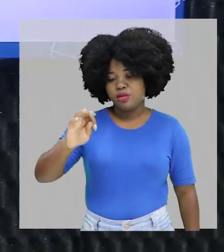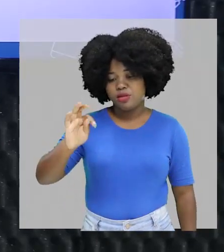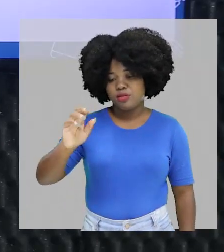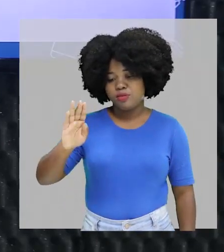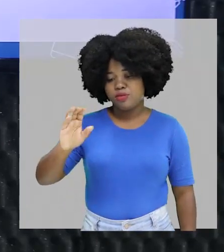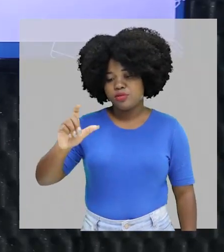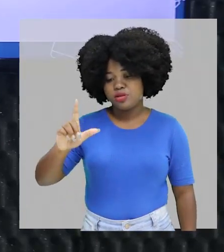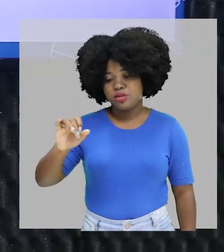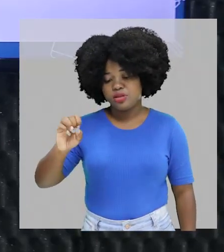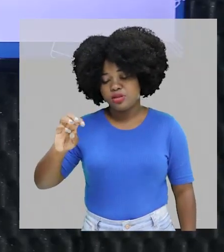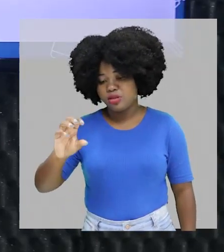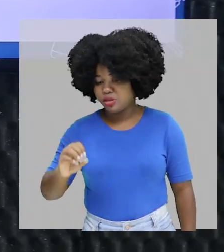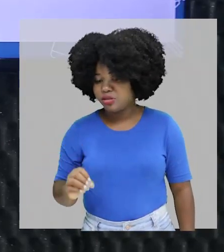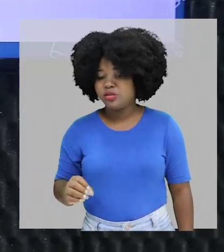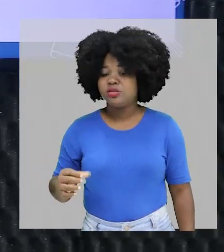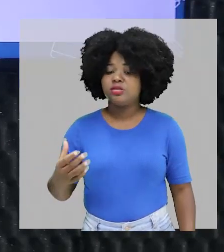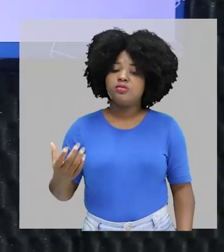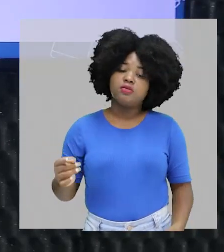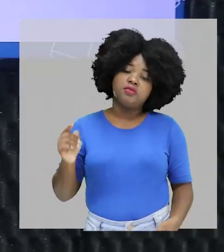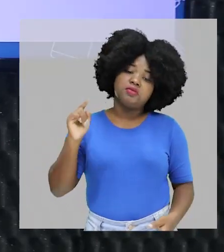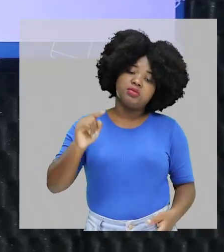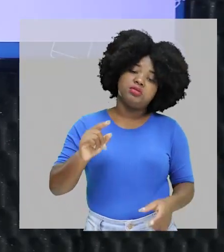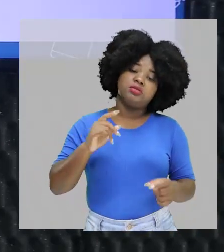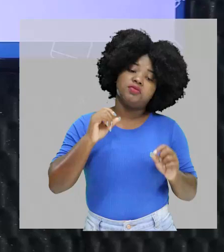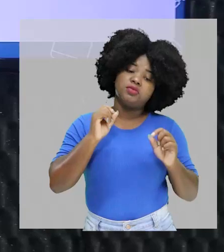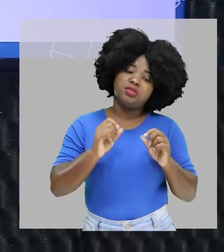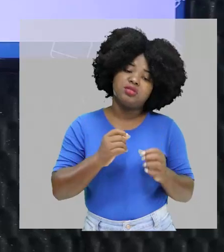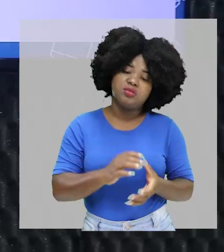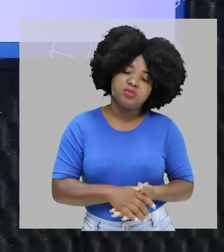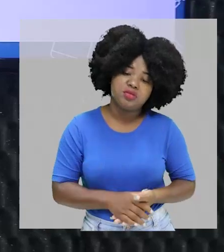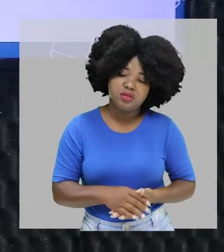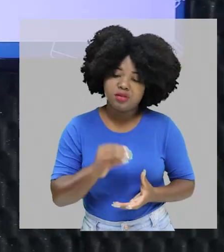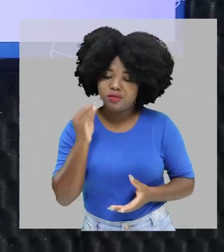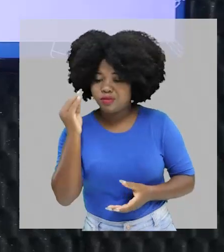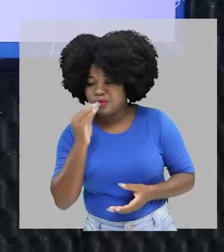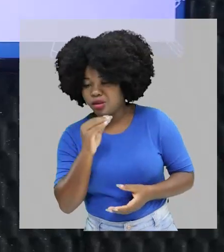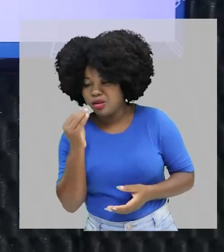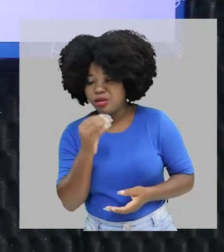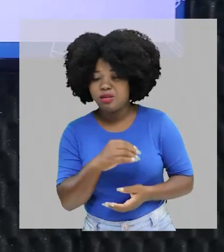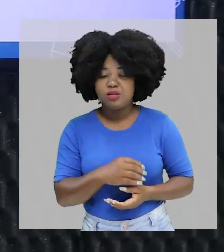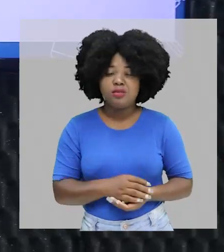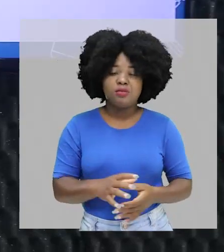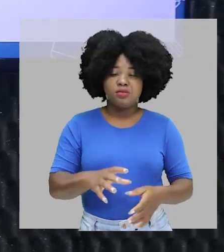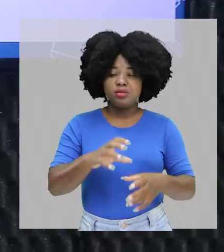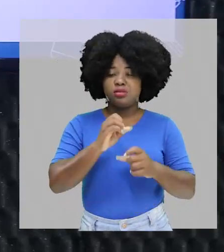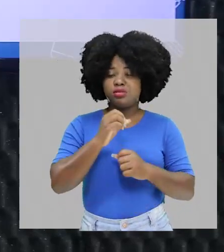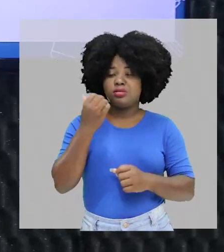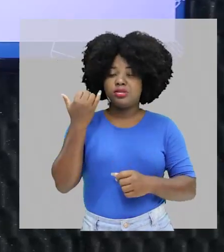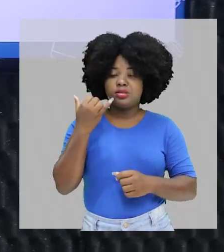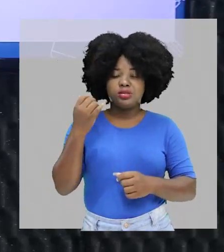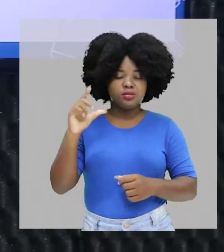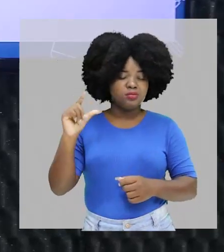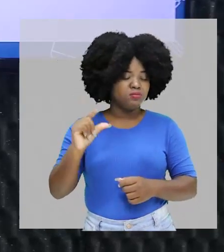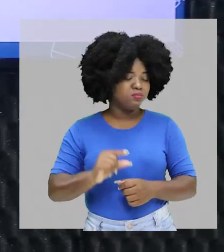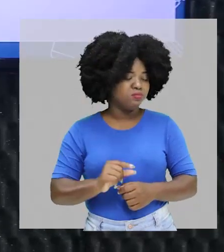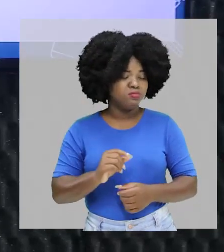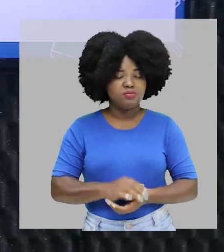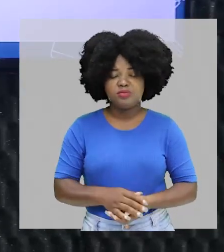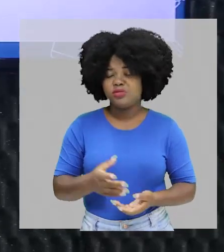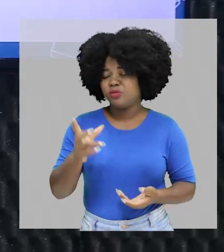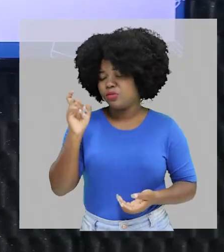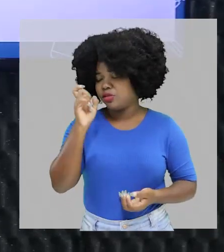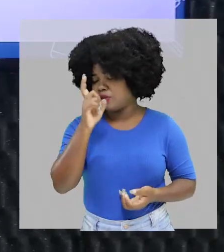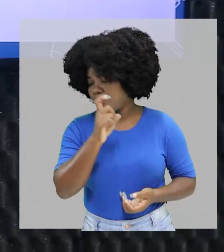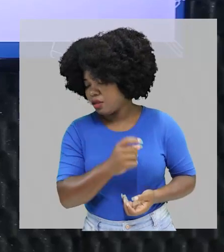Então, você vai ter uma produção, uma obtenção de energia menor, até porque você vai ter maior dificuldade na questão da